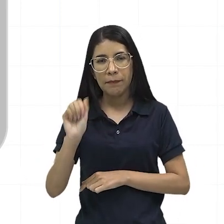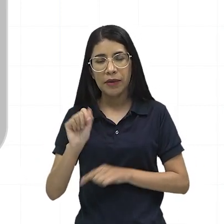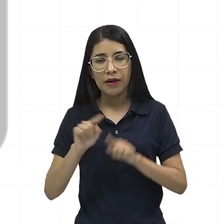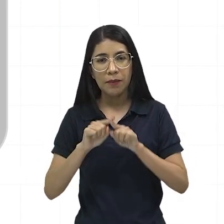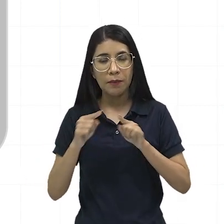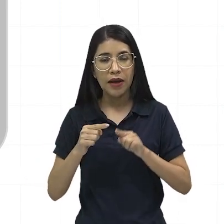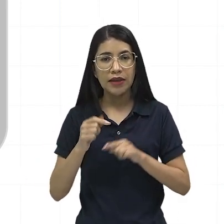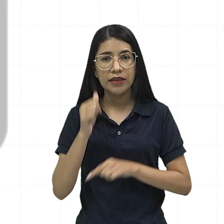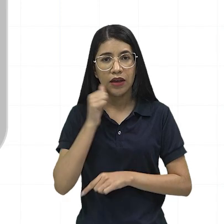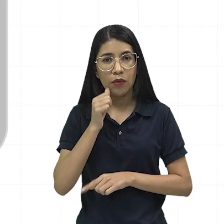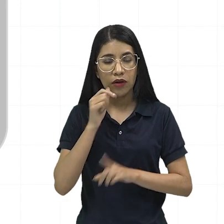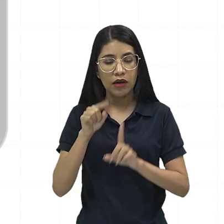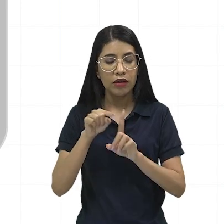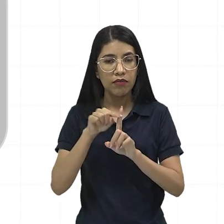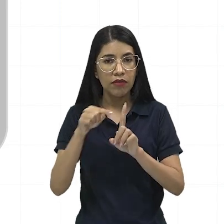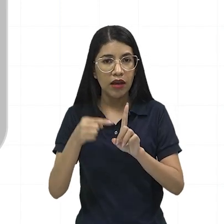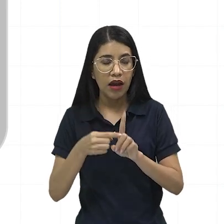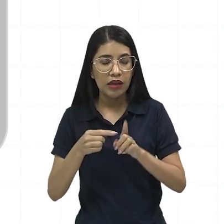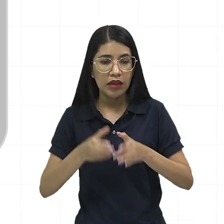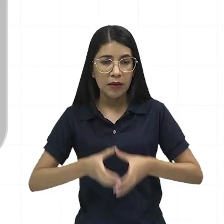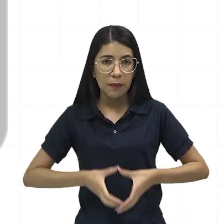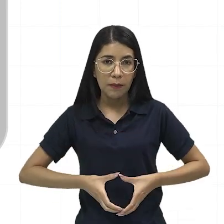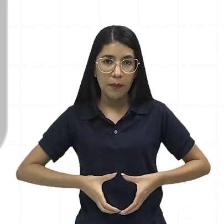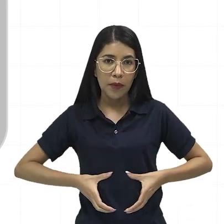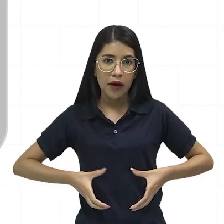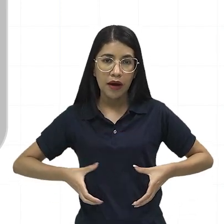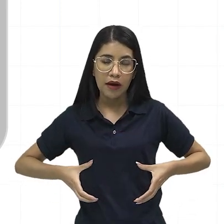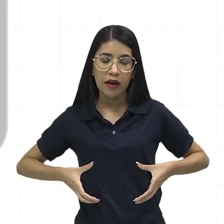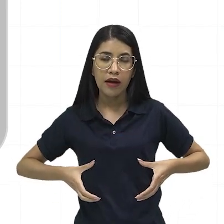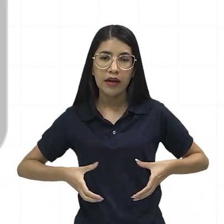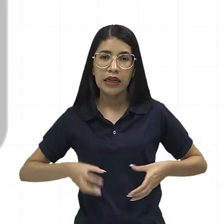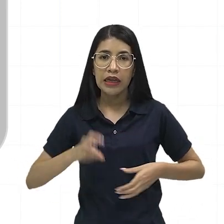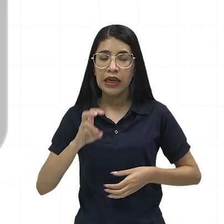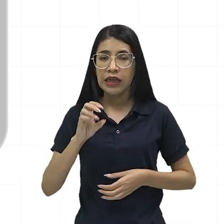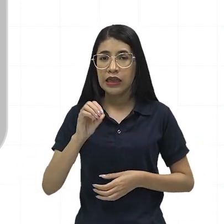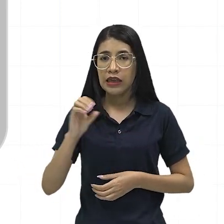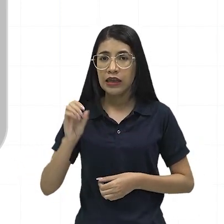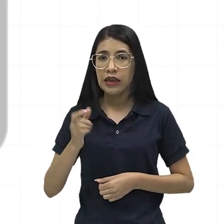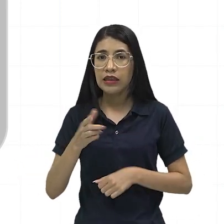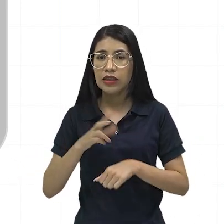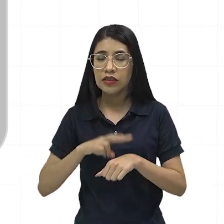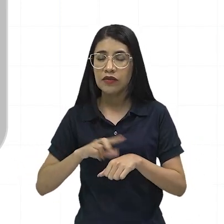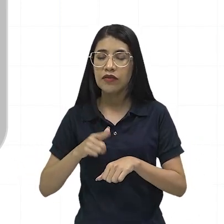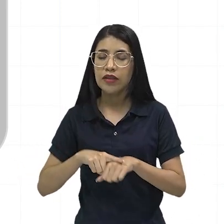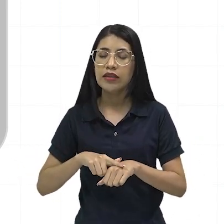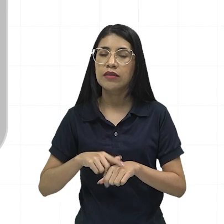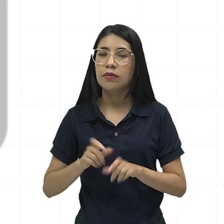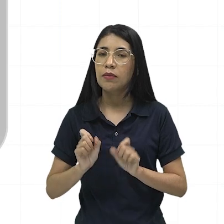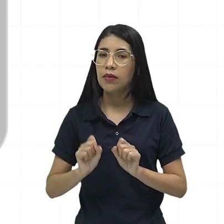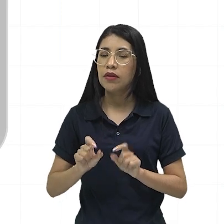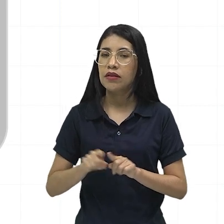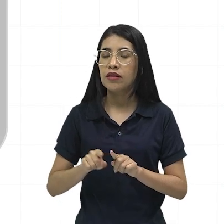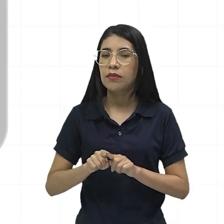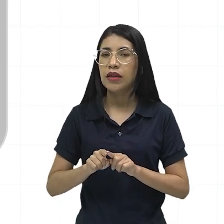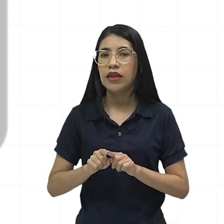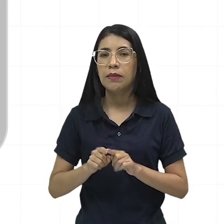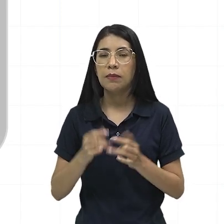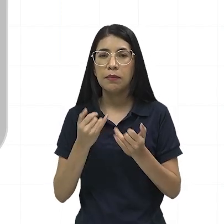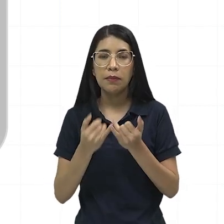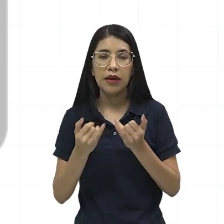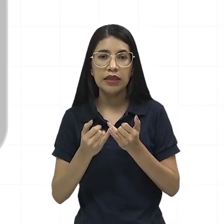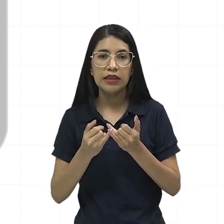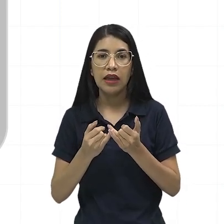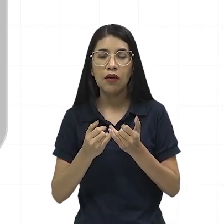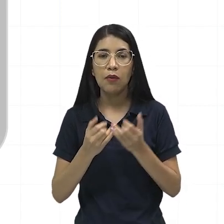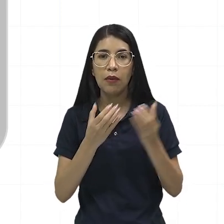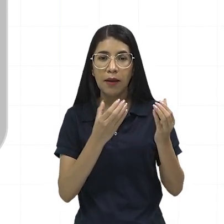está grávida, ele pode aumentar aí cerca de 500 vezes. E aí ele pode, né, até mesmo chegar ao tamanho de uma melancia,